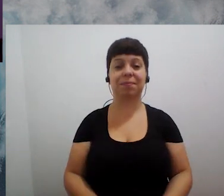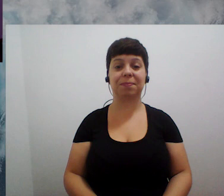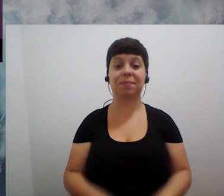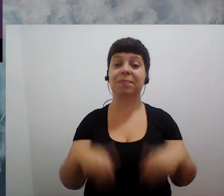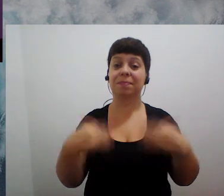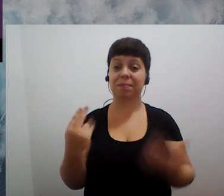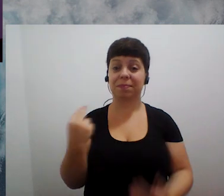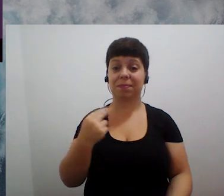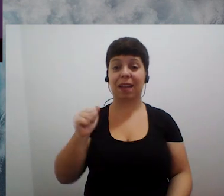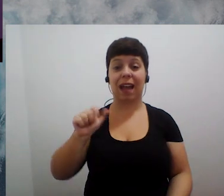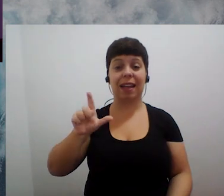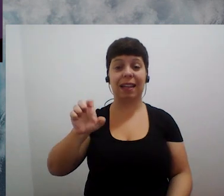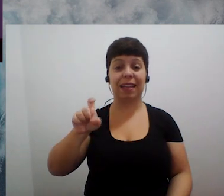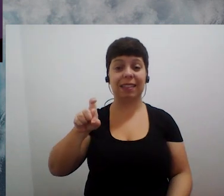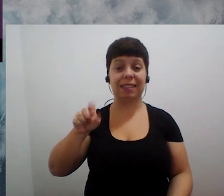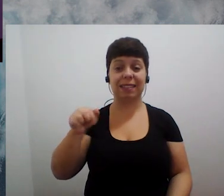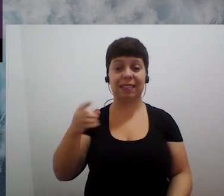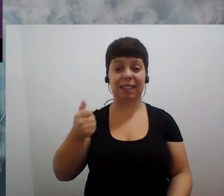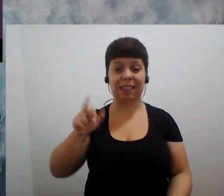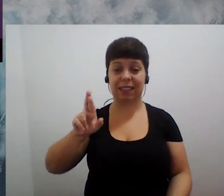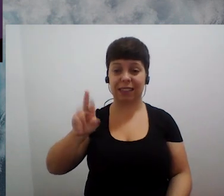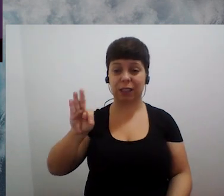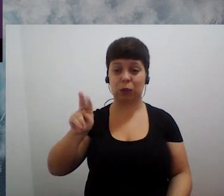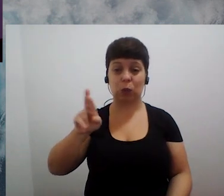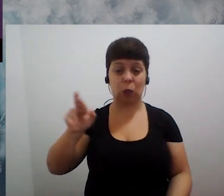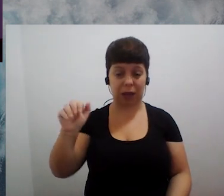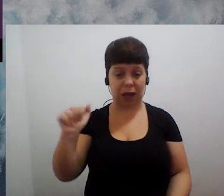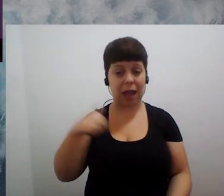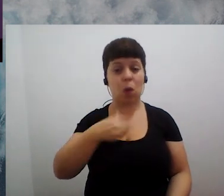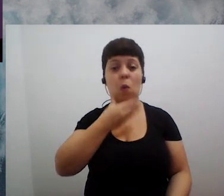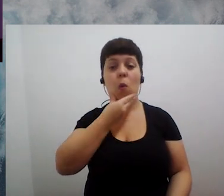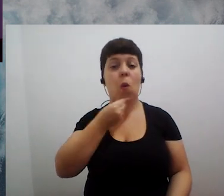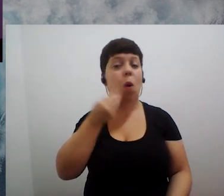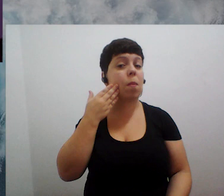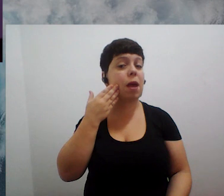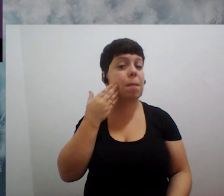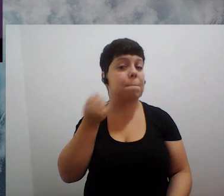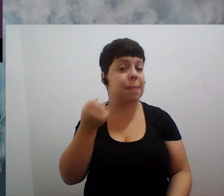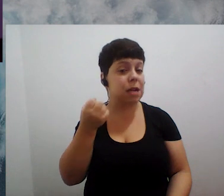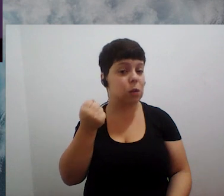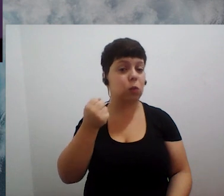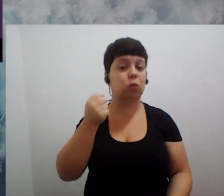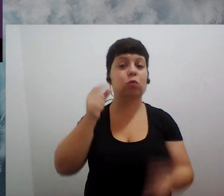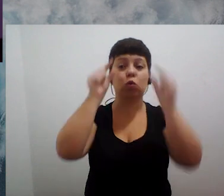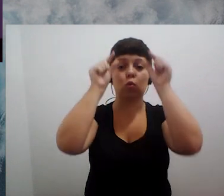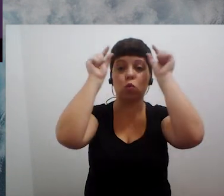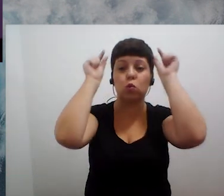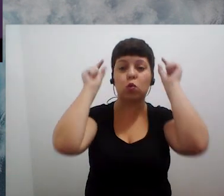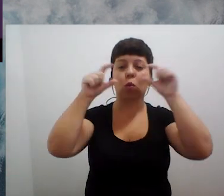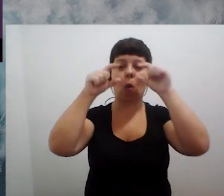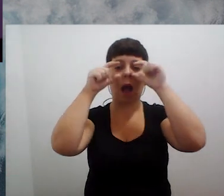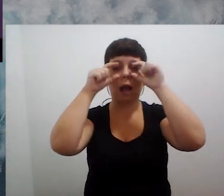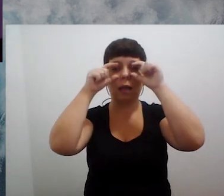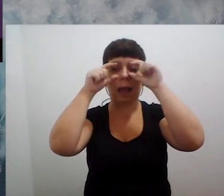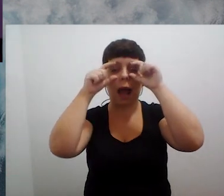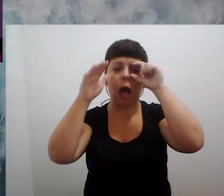aqui. Bem, eu sou o Alexander Turra. Eu sou um homem branco, de cabelo preto curto, às vezes.